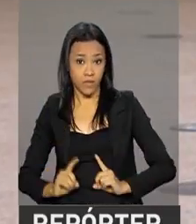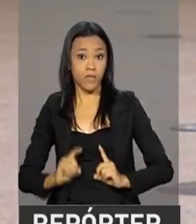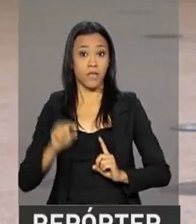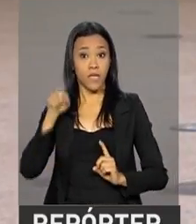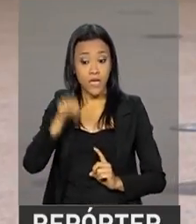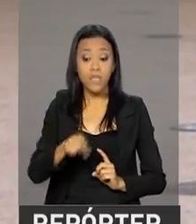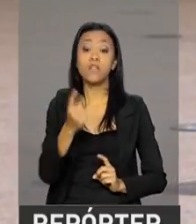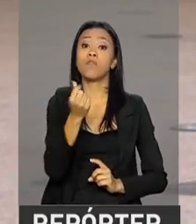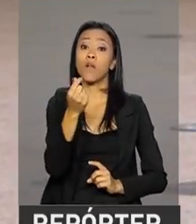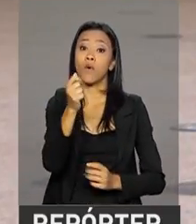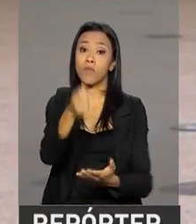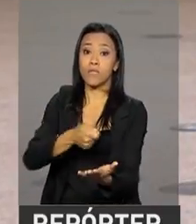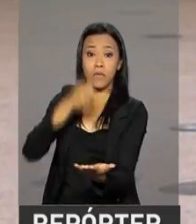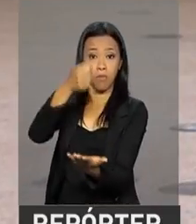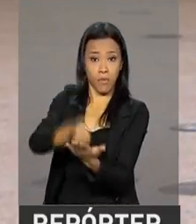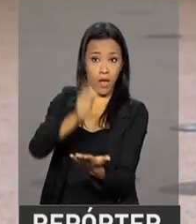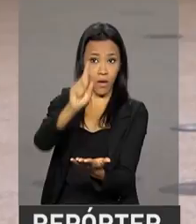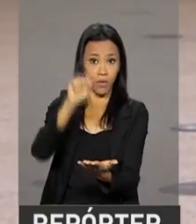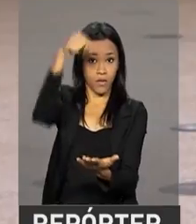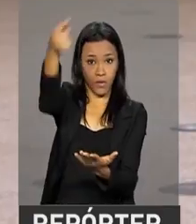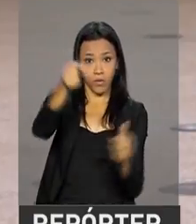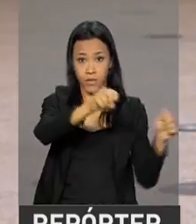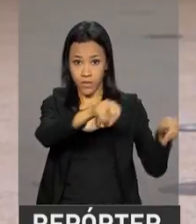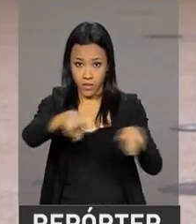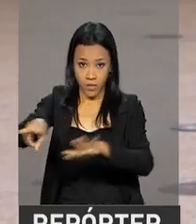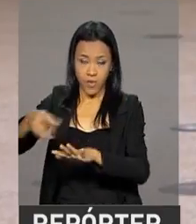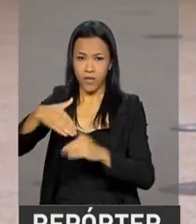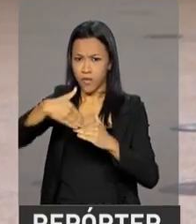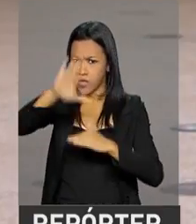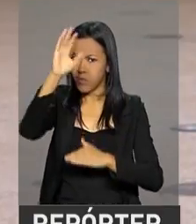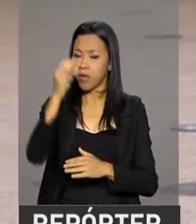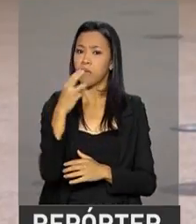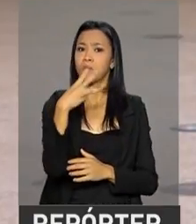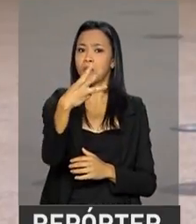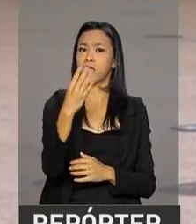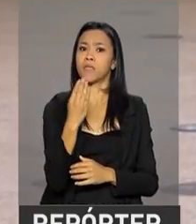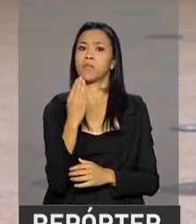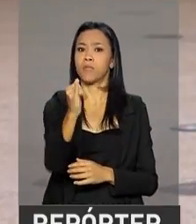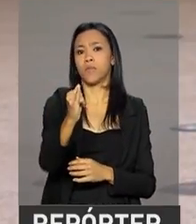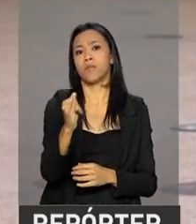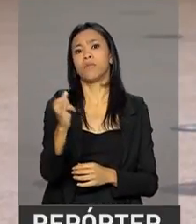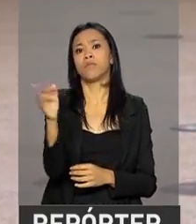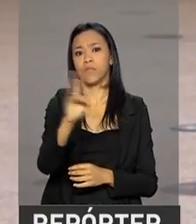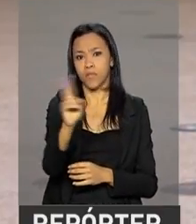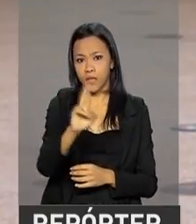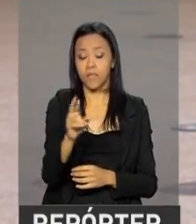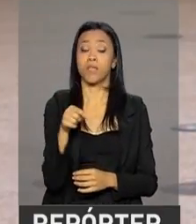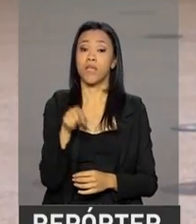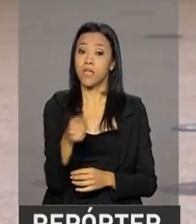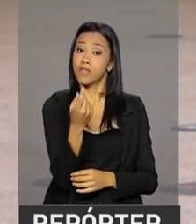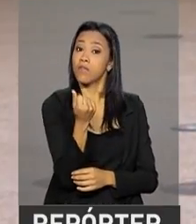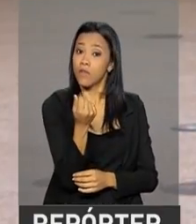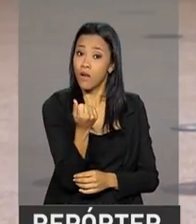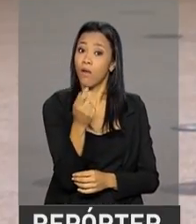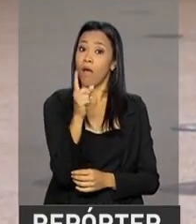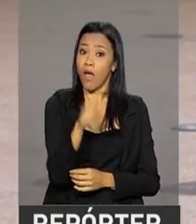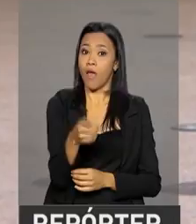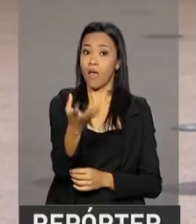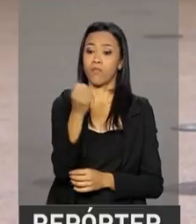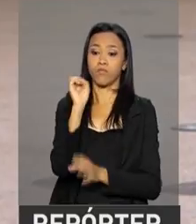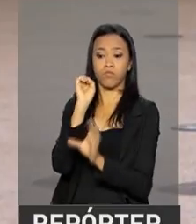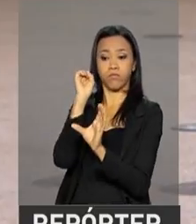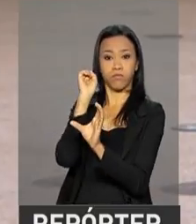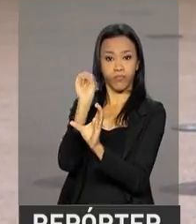vai ser pago na próxima semana, ele vai superar os 3 bilhões de reais. Esses valores eles vão ser creditados aí